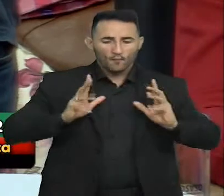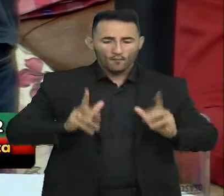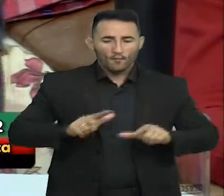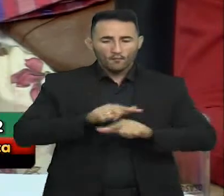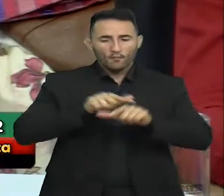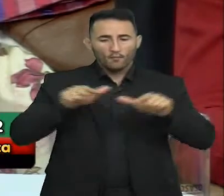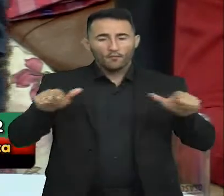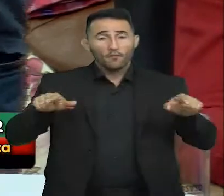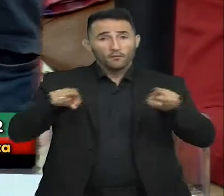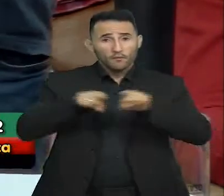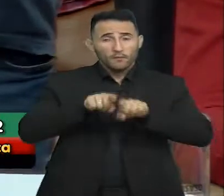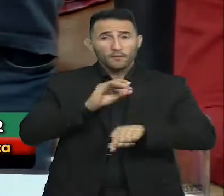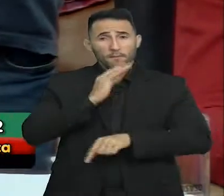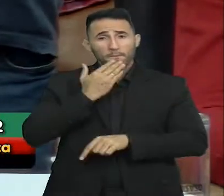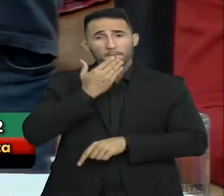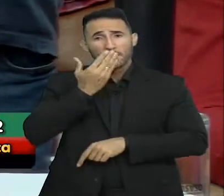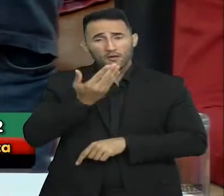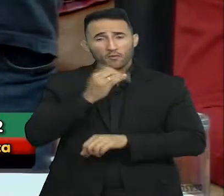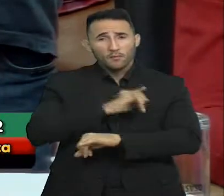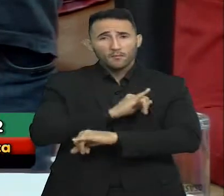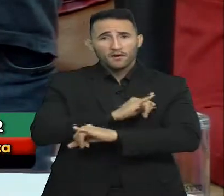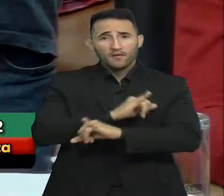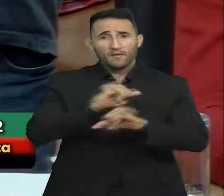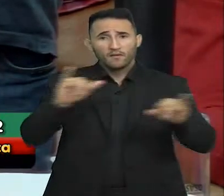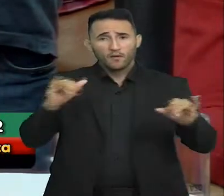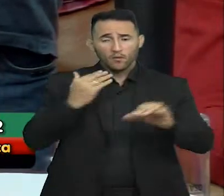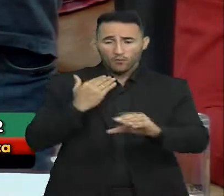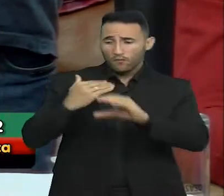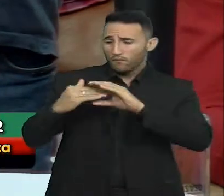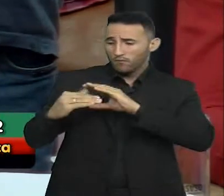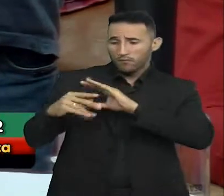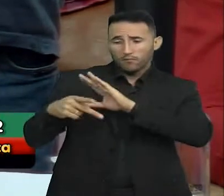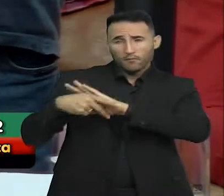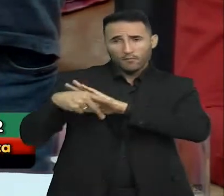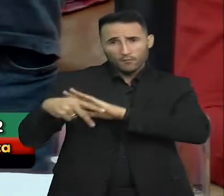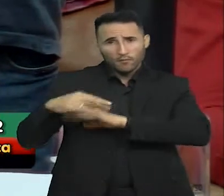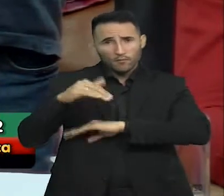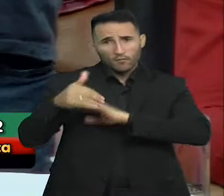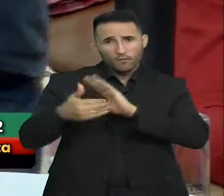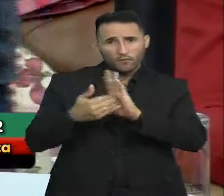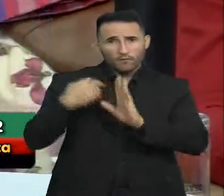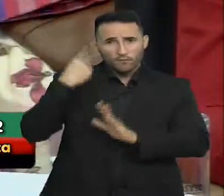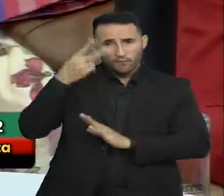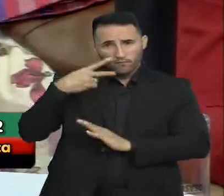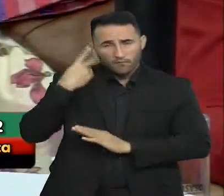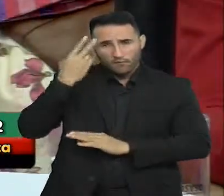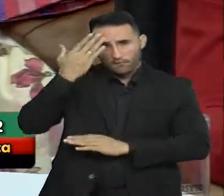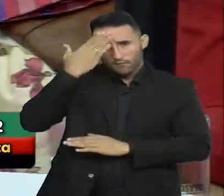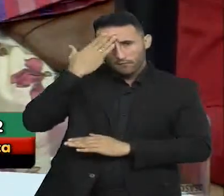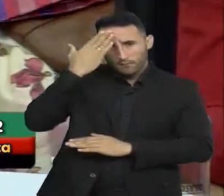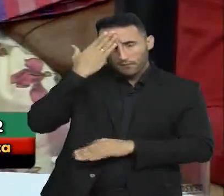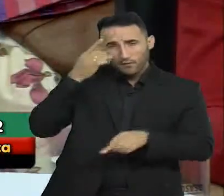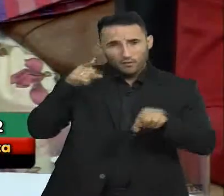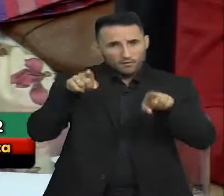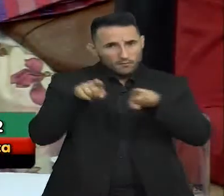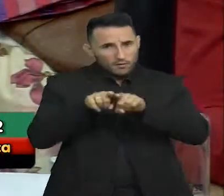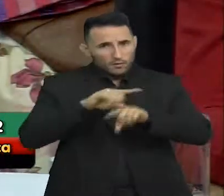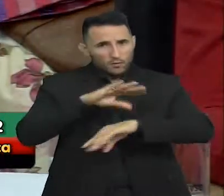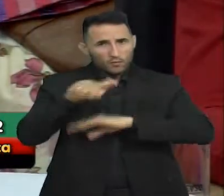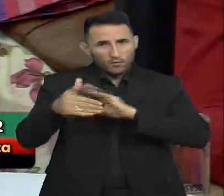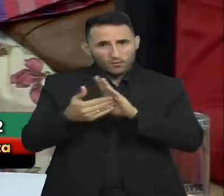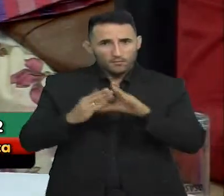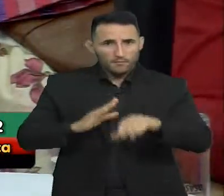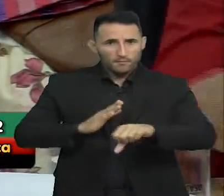Solicito ainda que seja enviado o convite através do e-mail a todos os vereadores para a ciência e aos mesmos